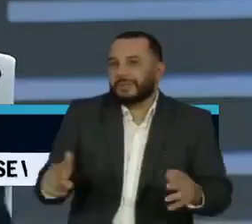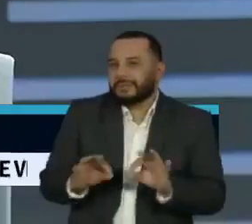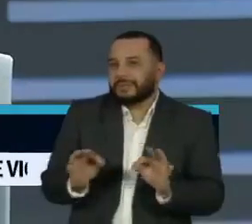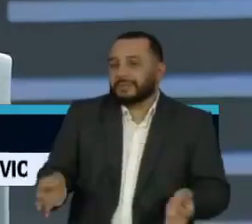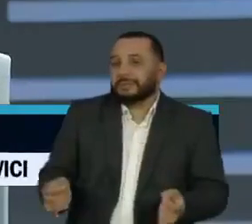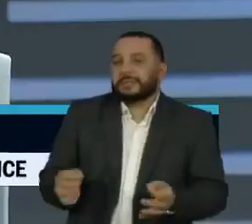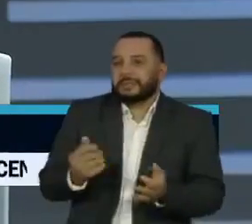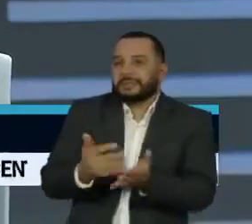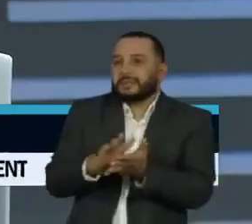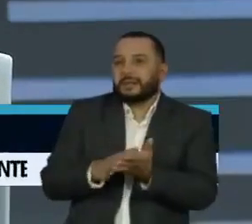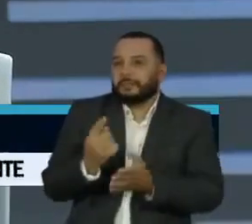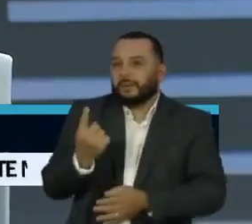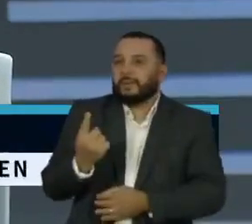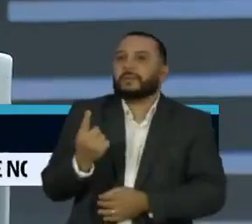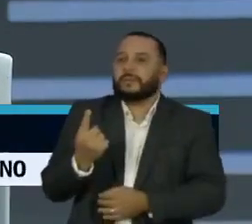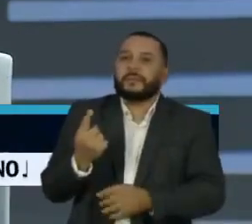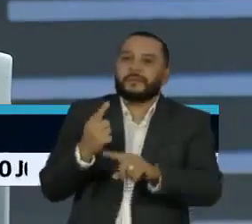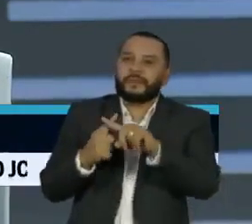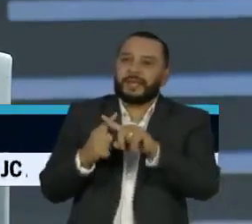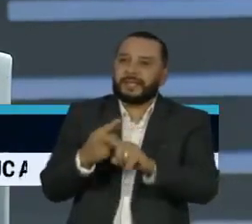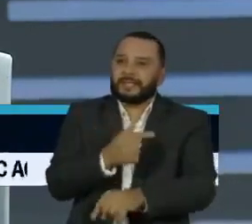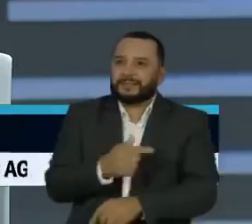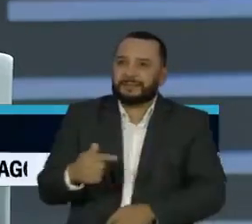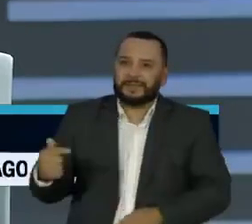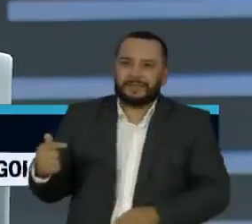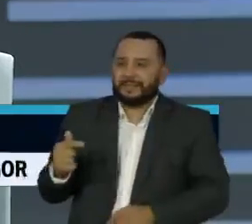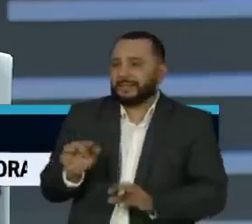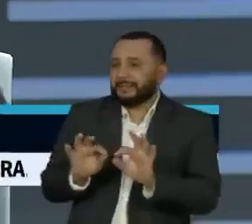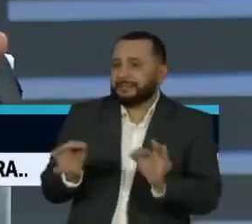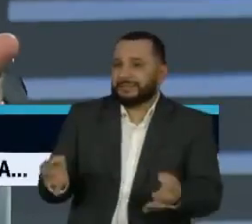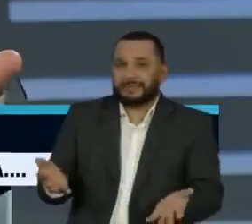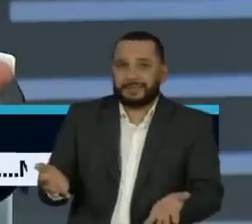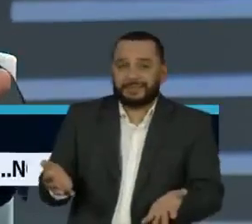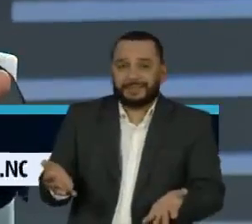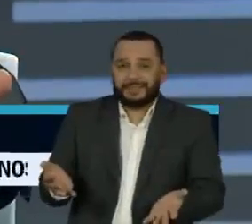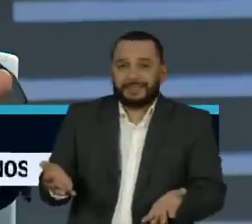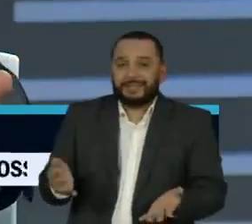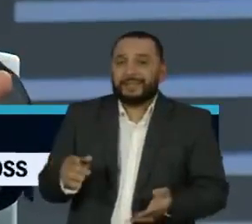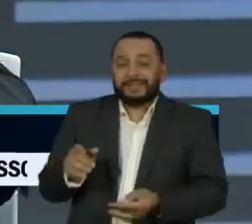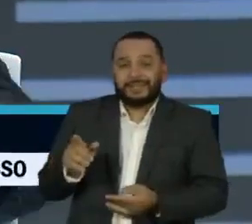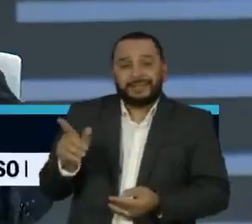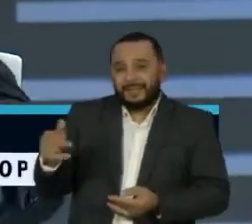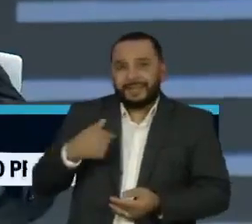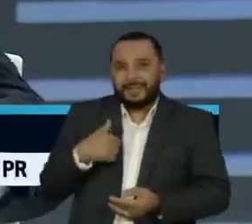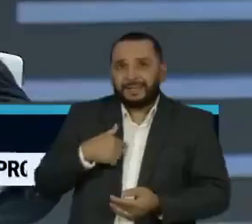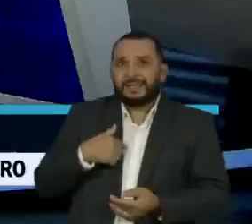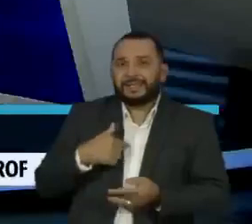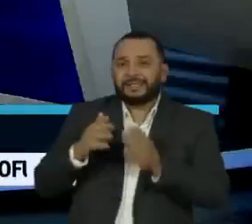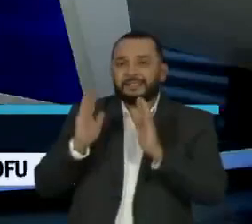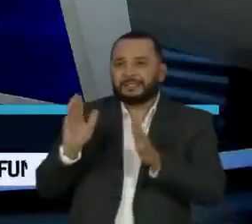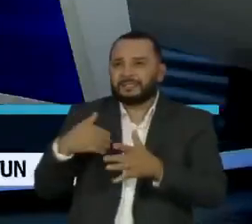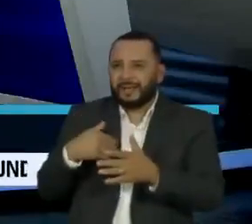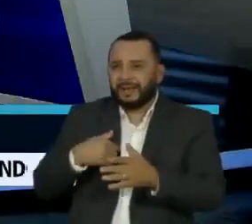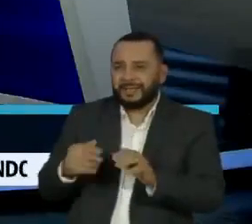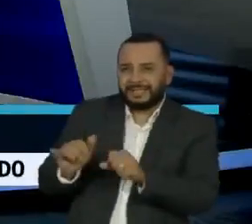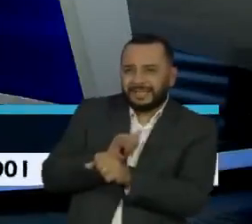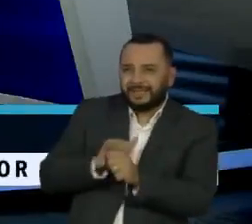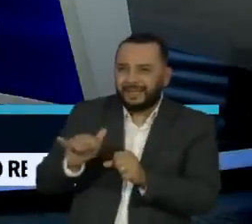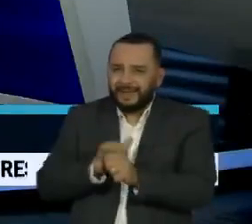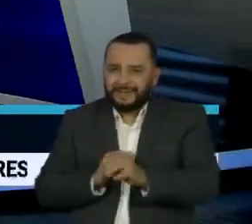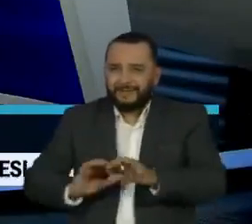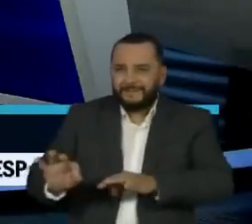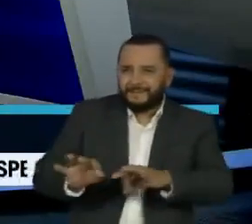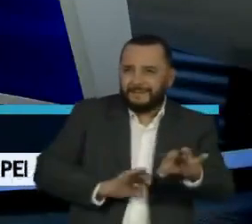vez por semana. Ou seja, e sem isso eles fazem essa coisa maravilhosa, né? Faz pulsar a vida,